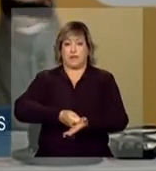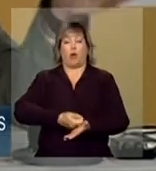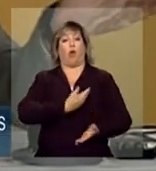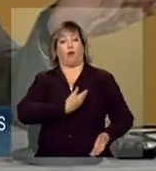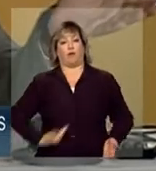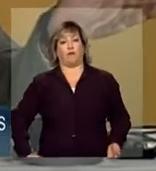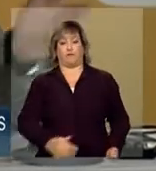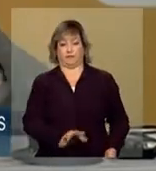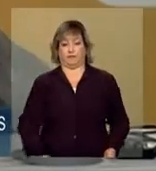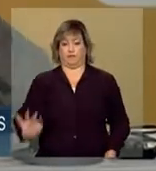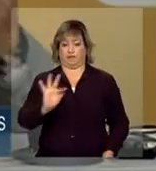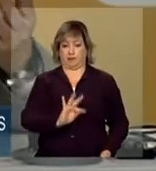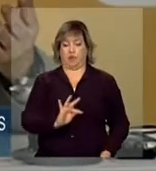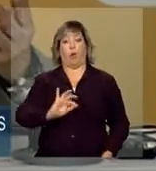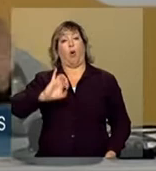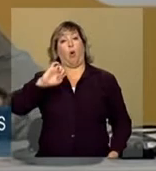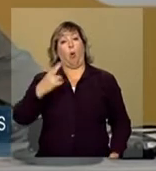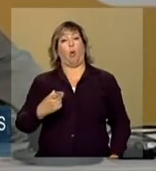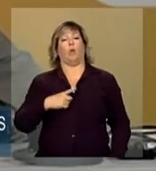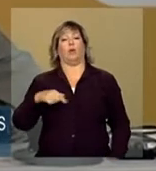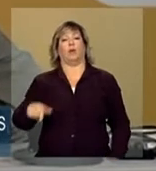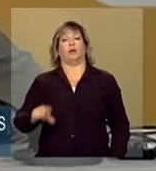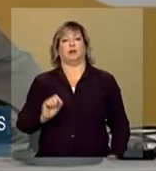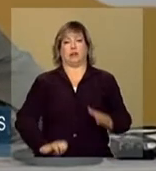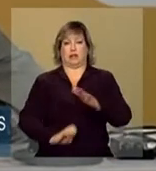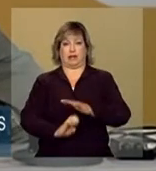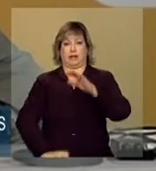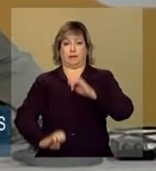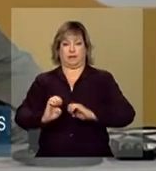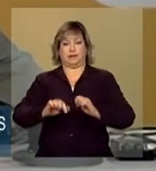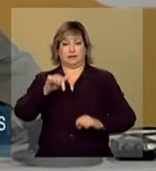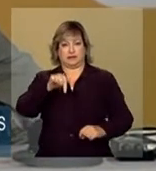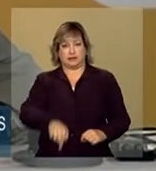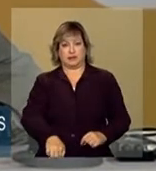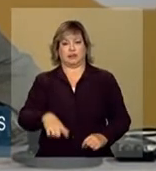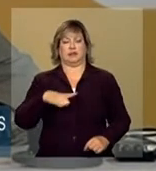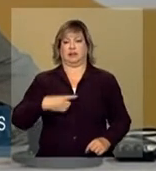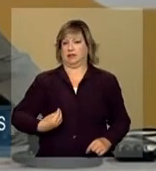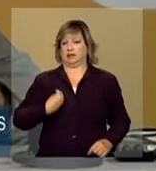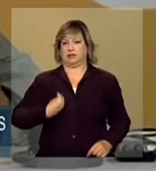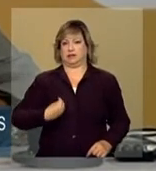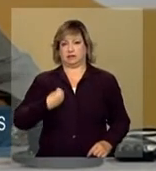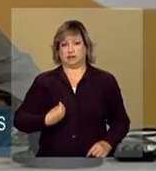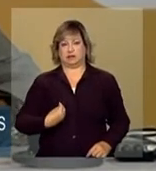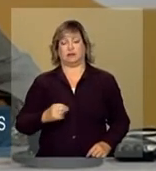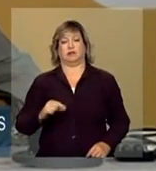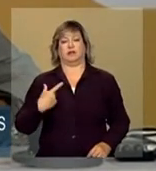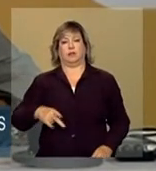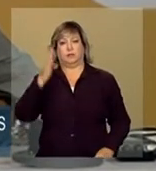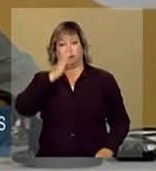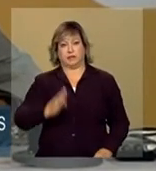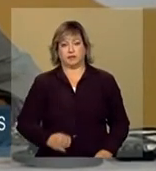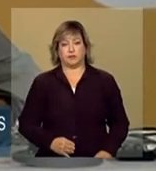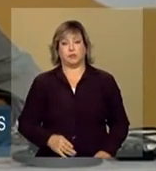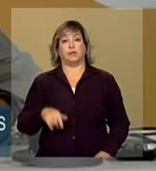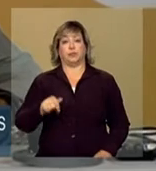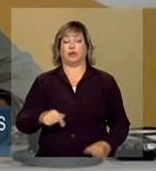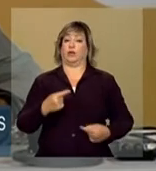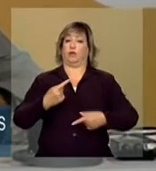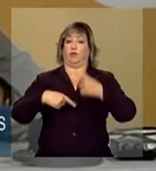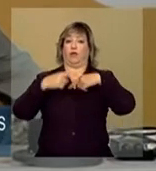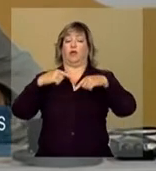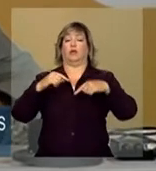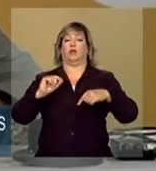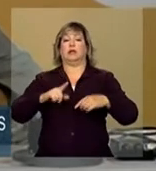federal ou as empresas aqui existentes e prestadores de serviços no Brasil. Isto evoluiu, depois de praticamente um